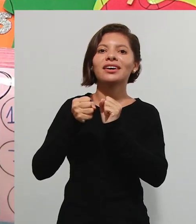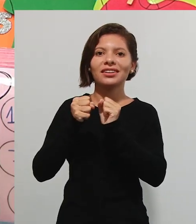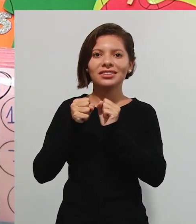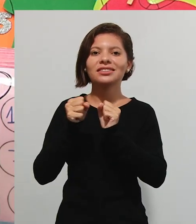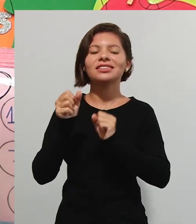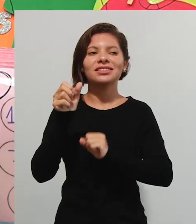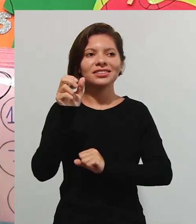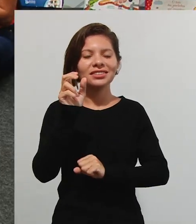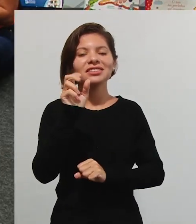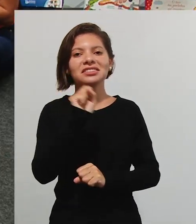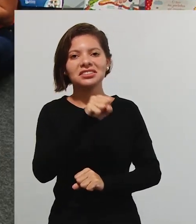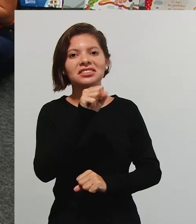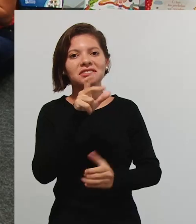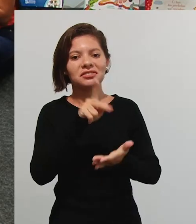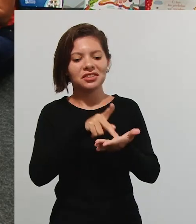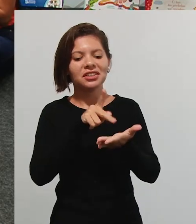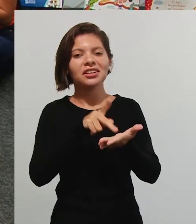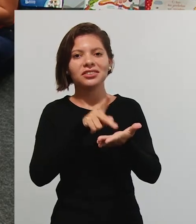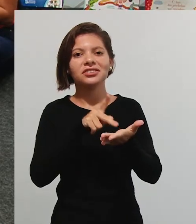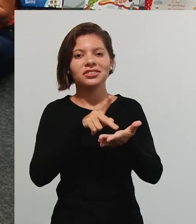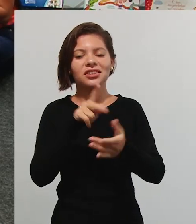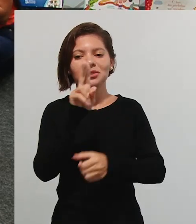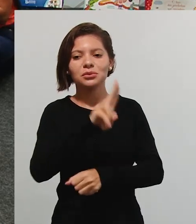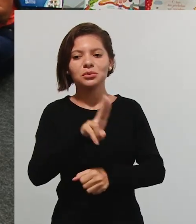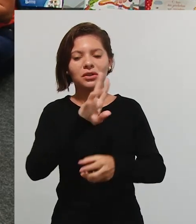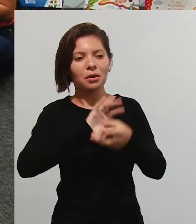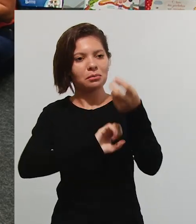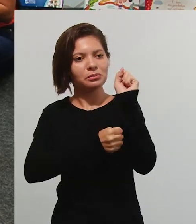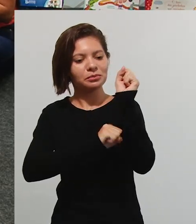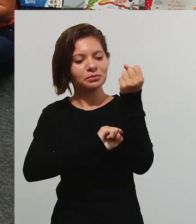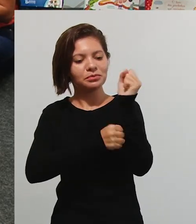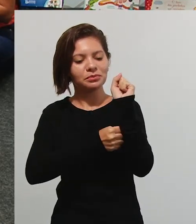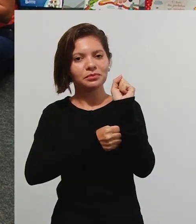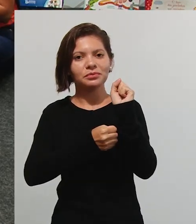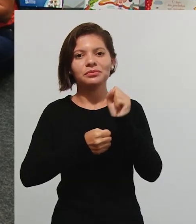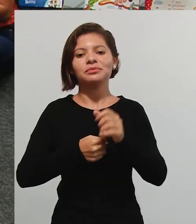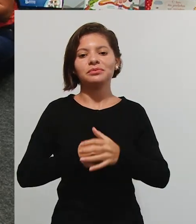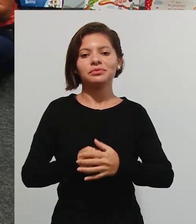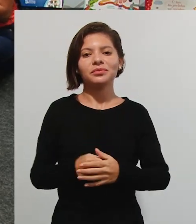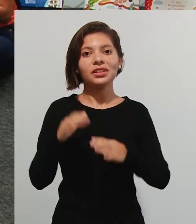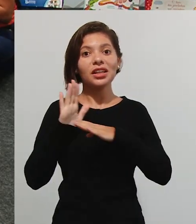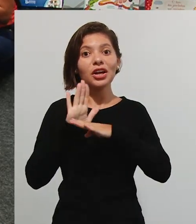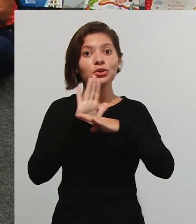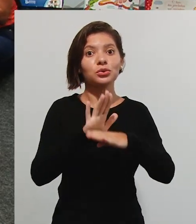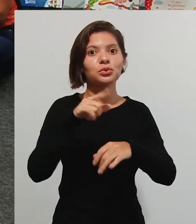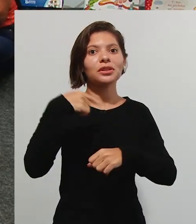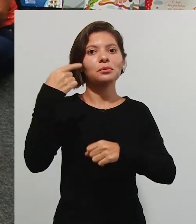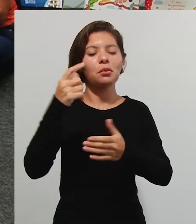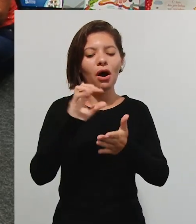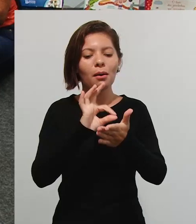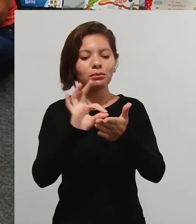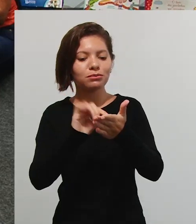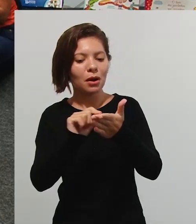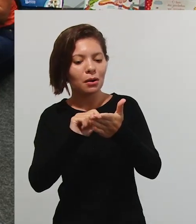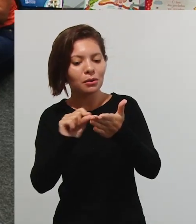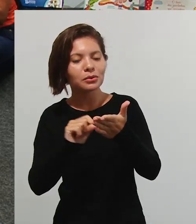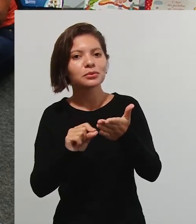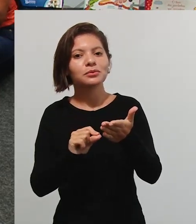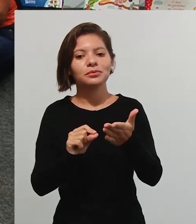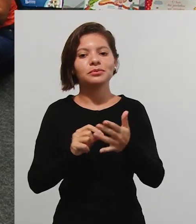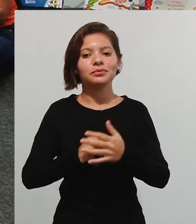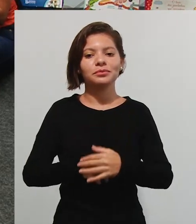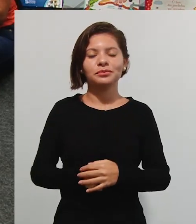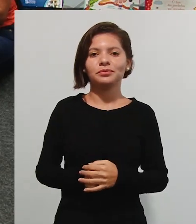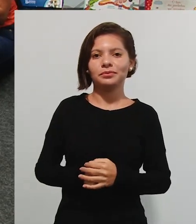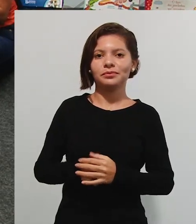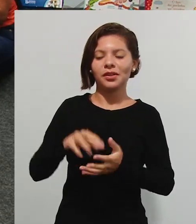você trabalha toda uma estrutura da mão da criança, que é a preparação para a escrita também. Aperta, né? Sim. Apertar, o próprio apertar aqui